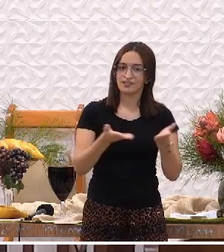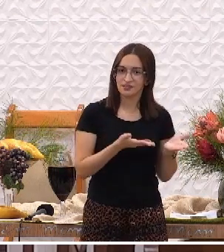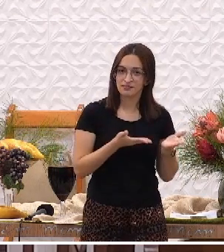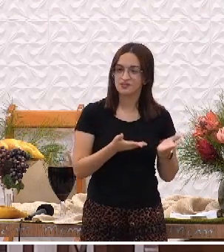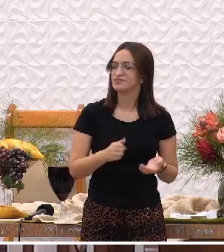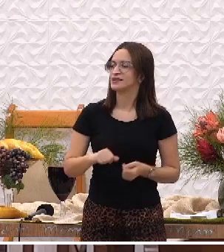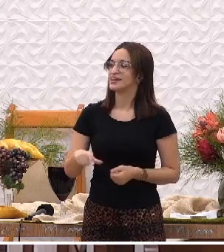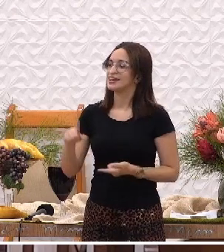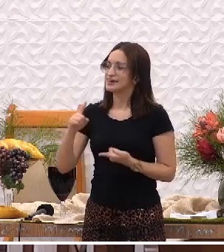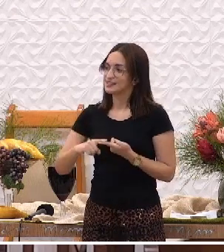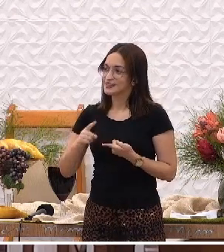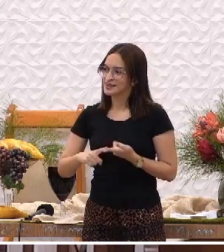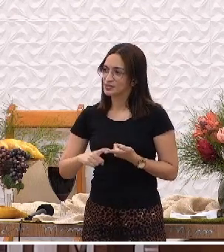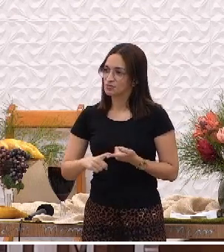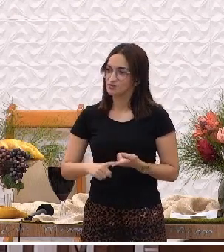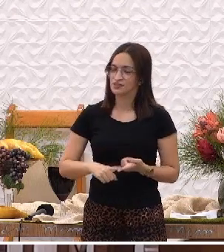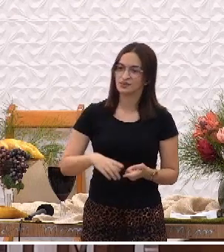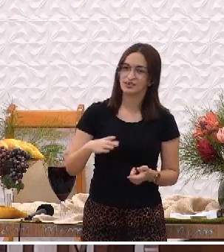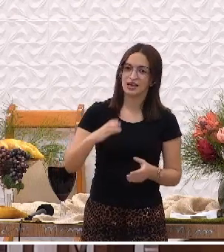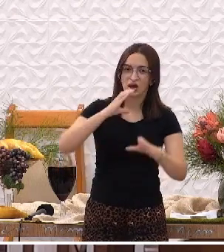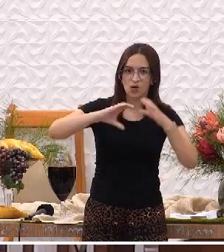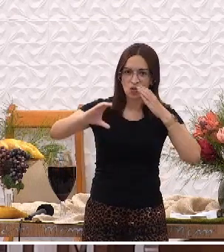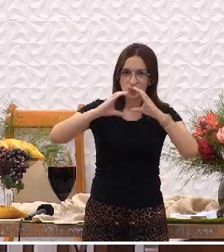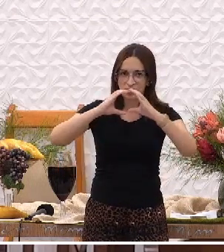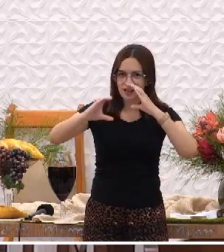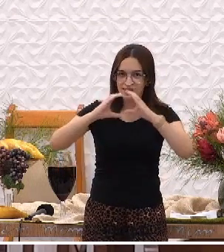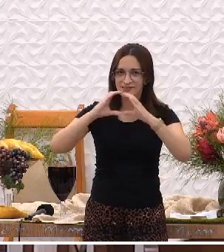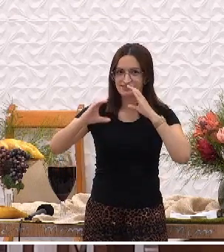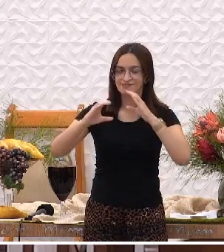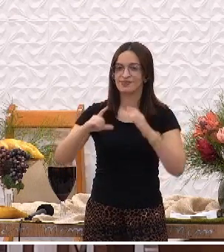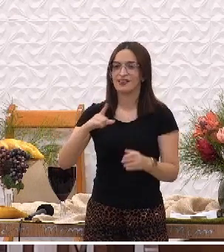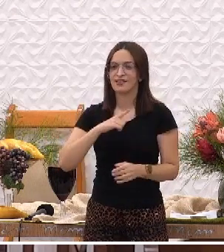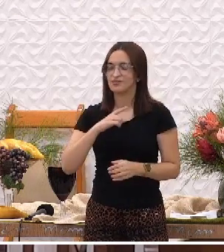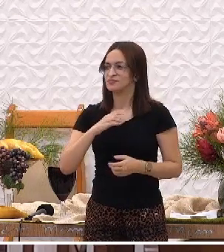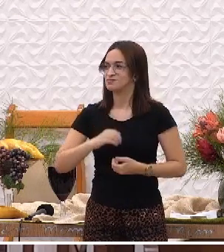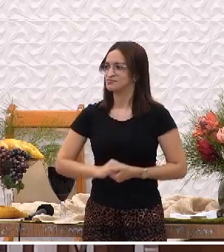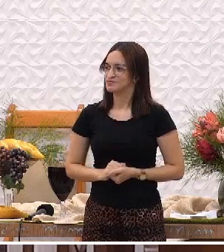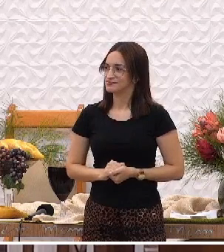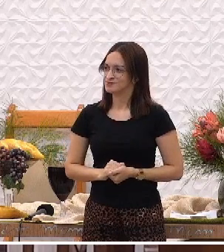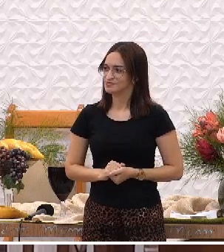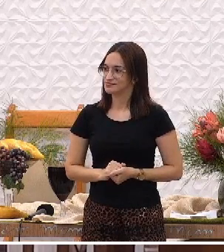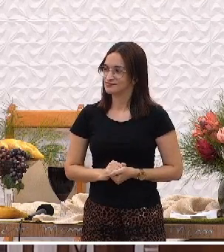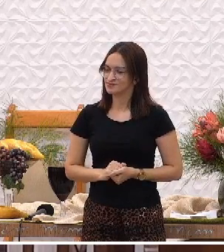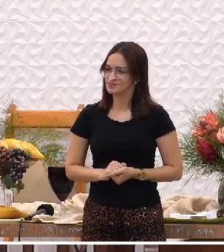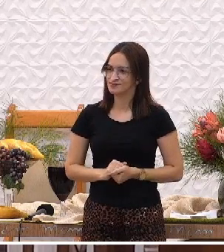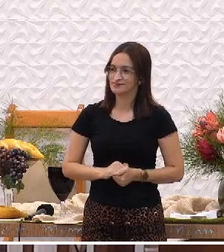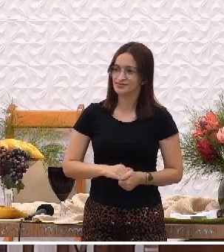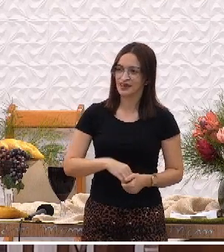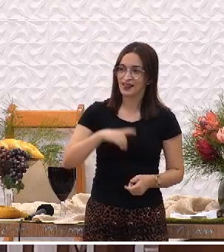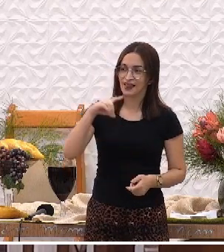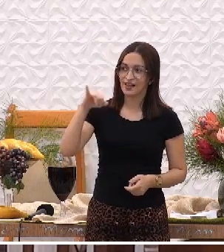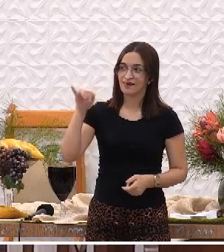tem o Rodrigo e a Maiara. E é isso. Avisos. Dia 22 a gente vai ter